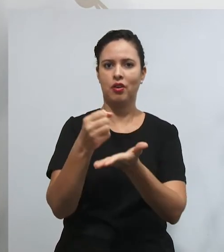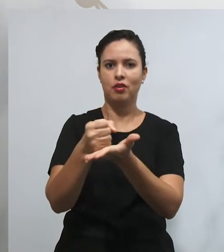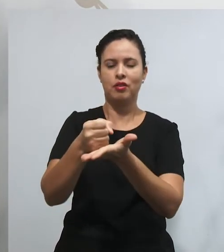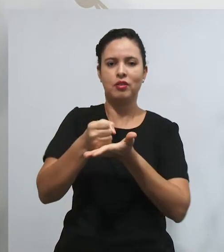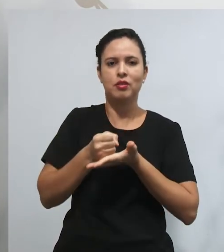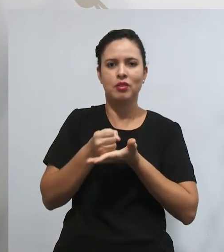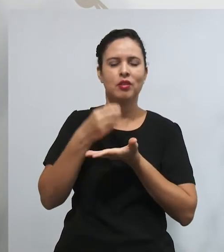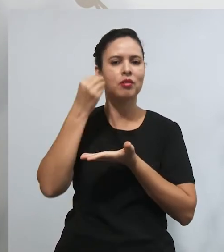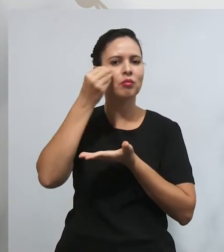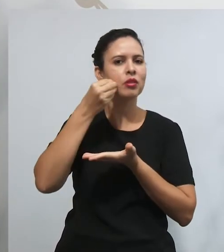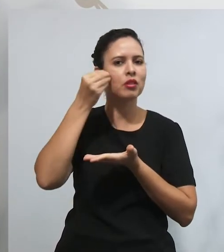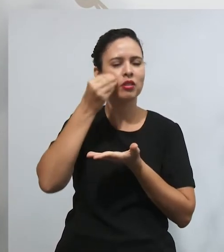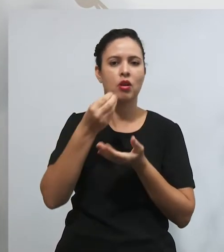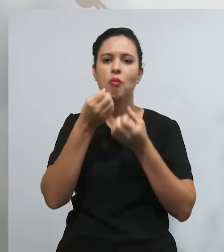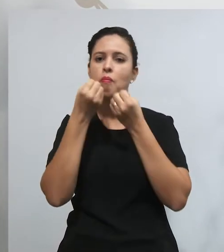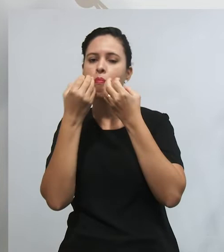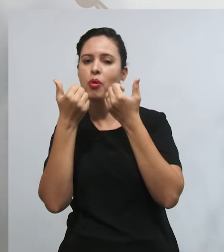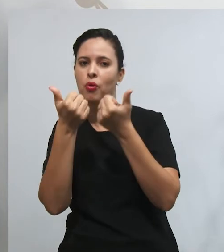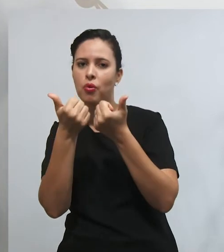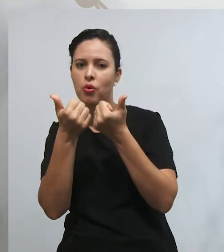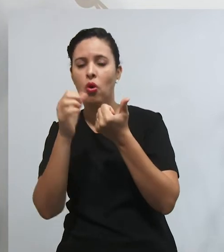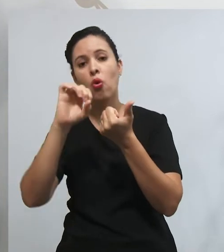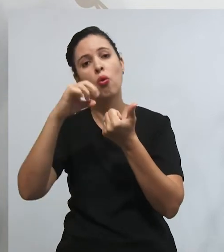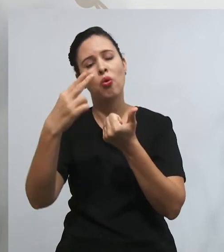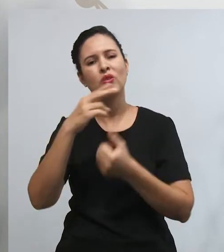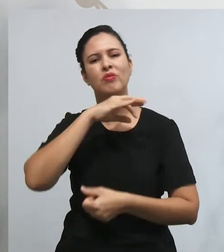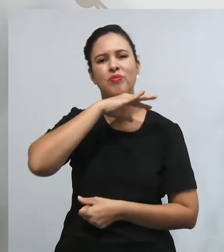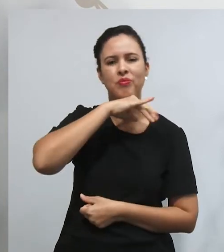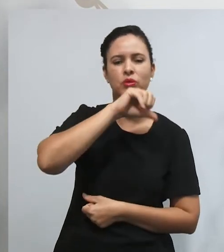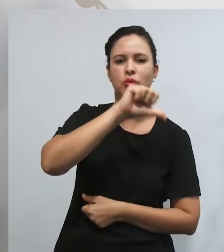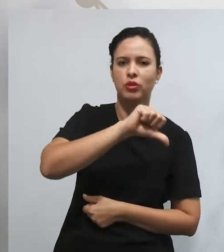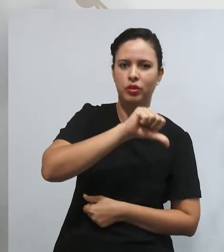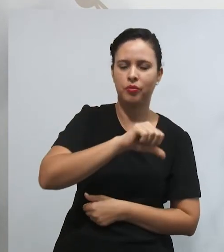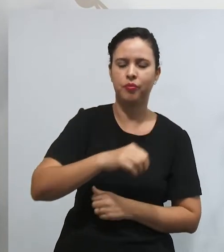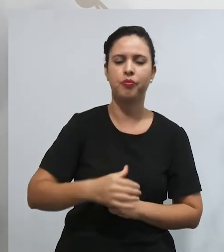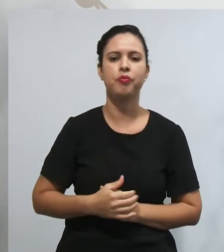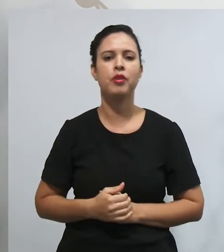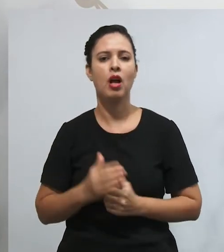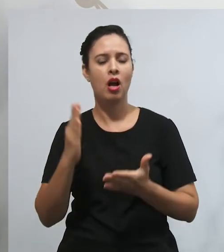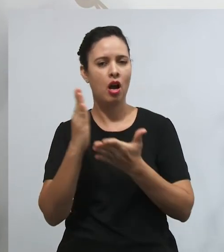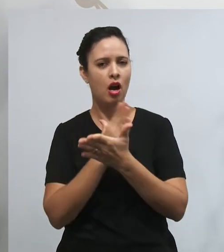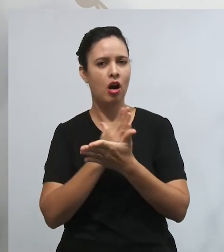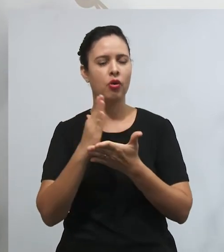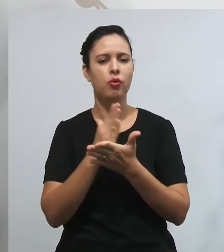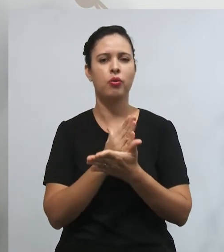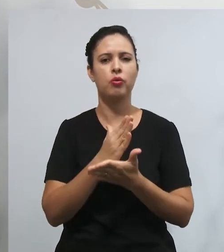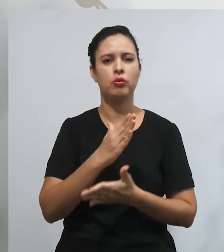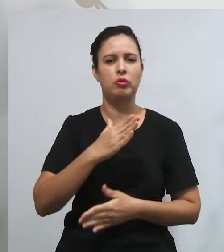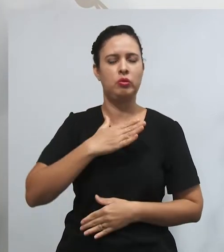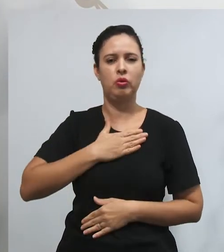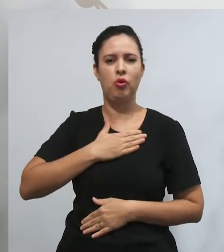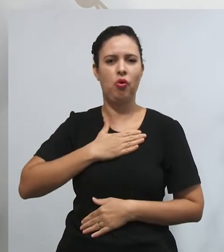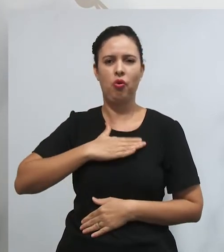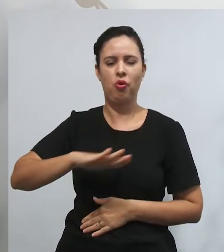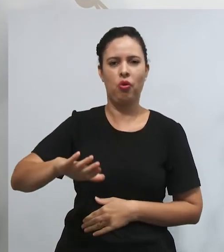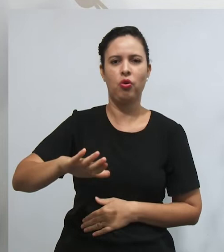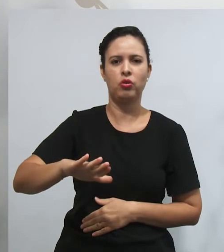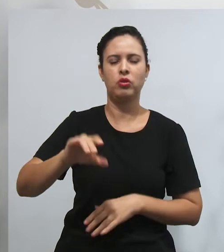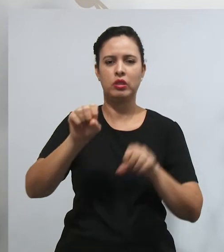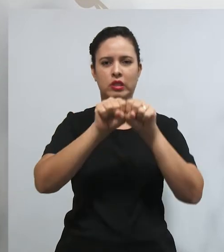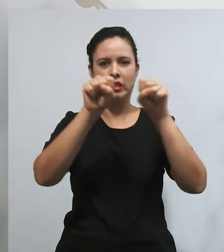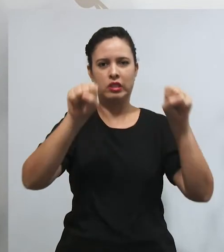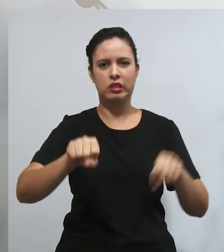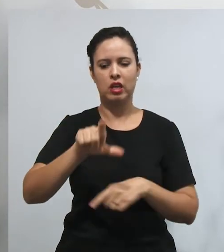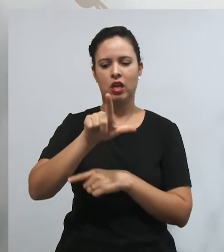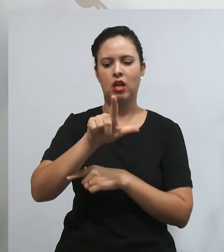boa ou ruim com aquele dispositivo. Vocês já perceberam isso? Né? Tem muita gente que não gosta do sistema operacional Linux. Ah, o